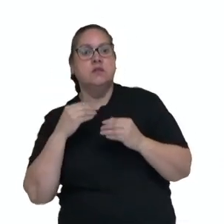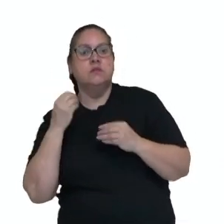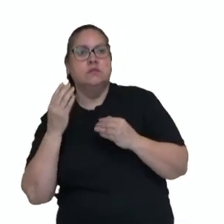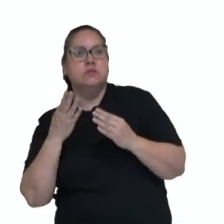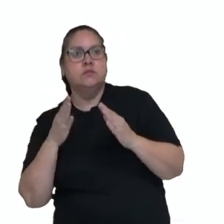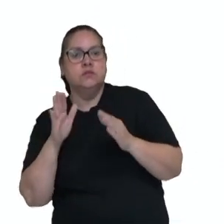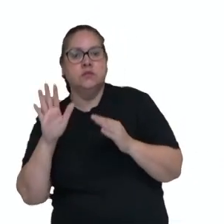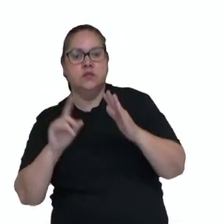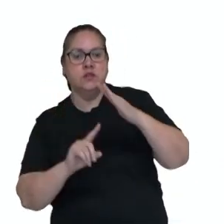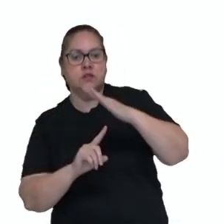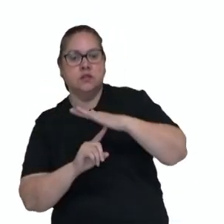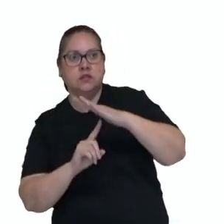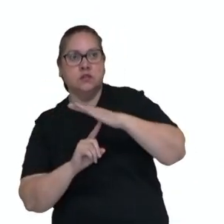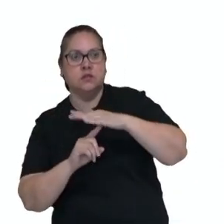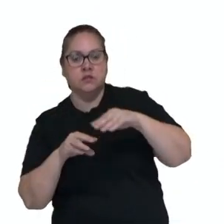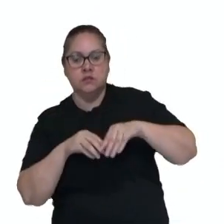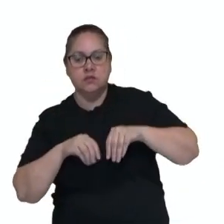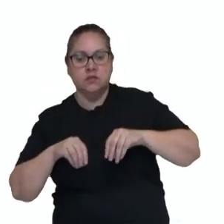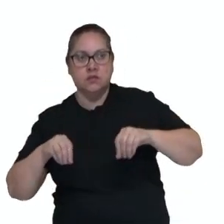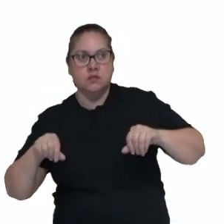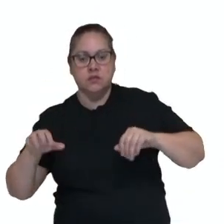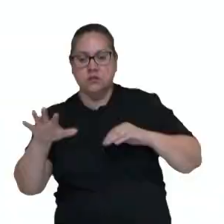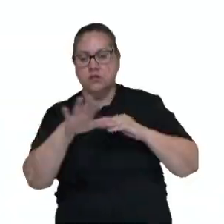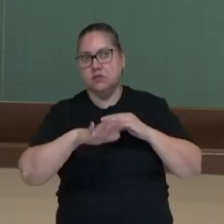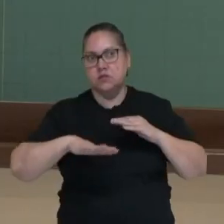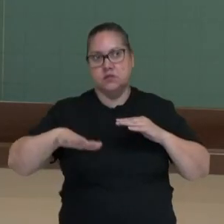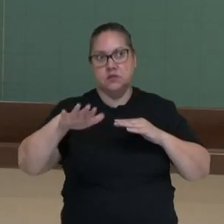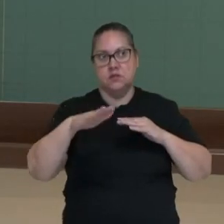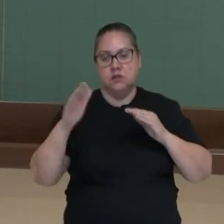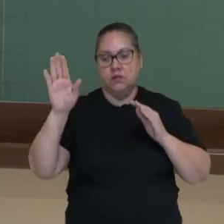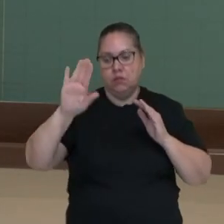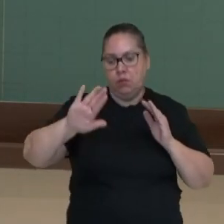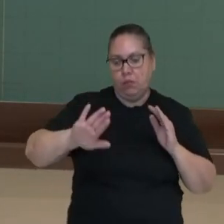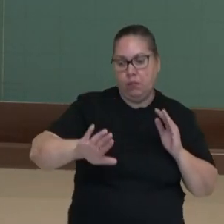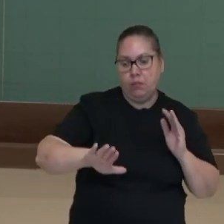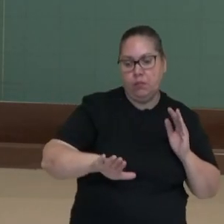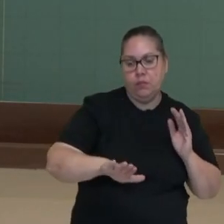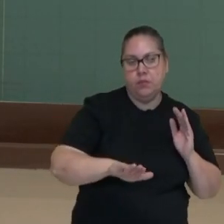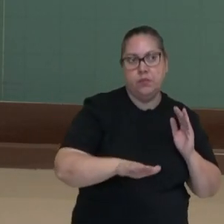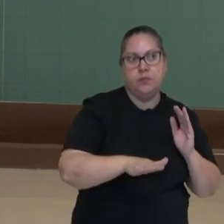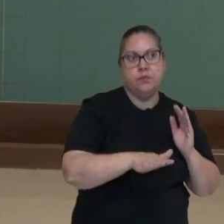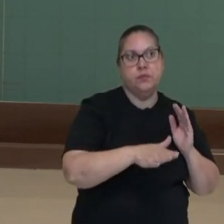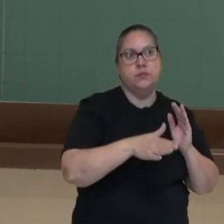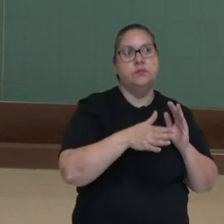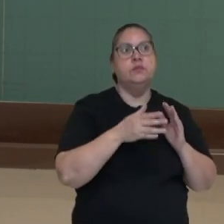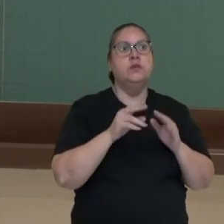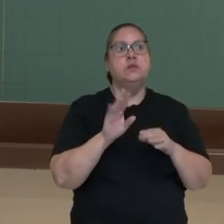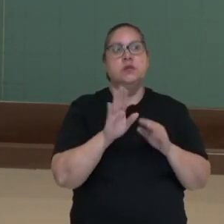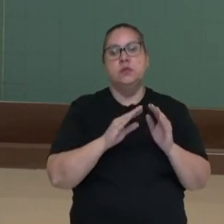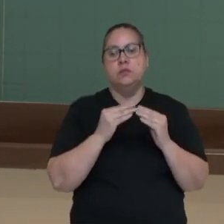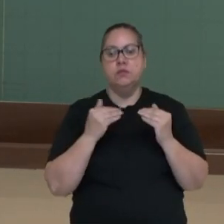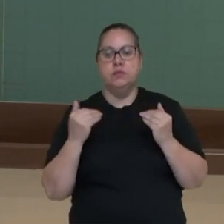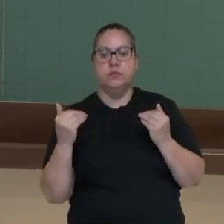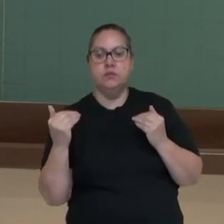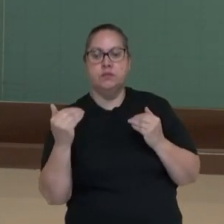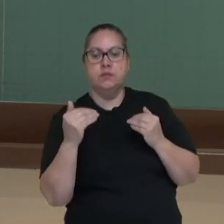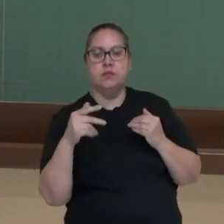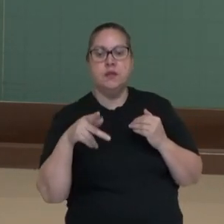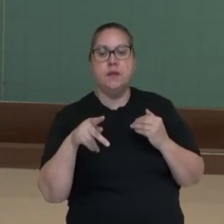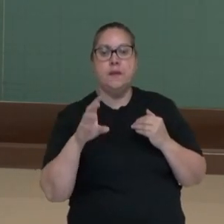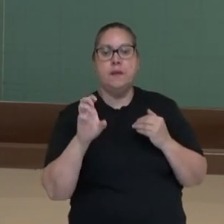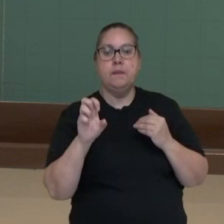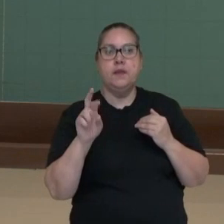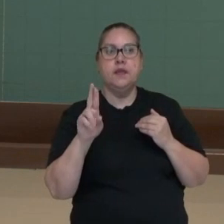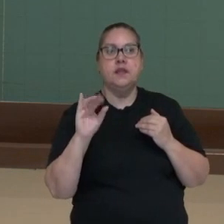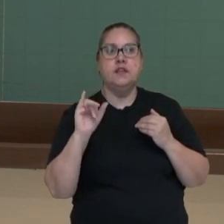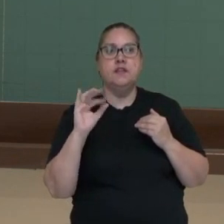terras paranaenses ficam nesta área de depressão, são chamadas de periféricas porque ficam justamente ali na